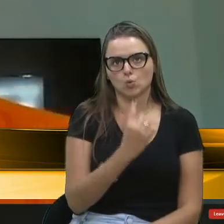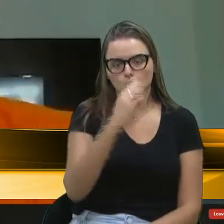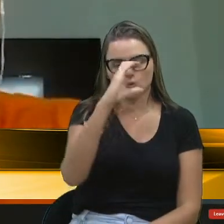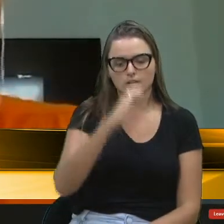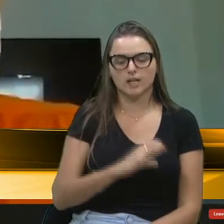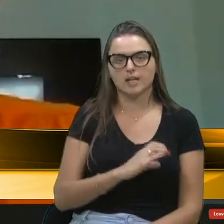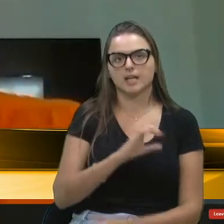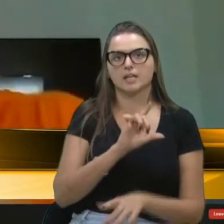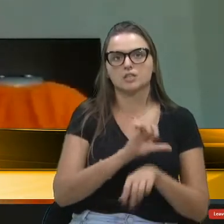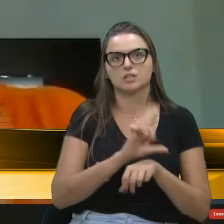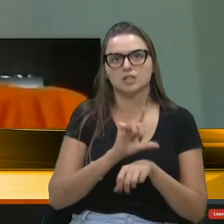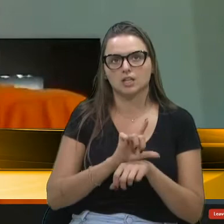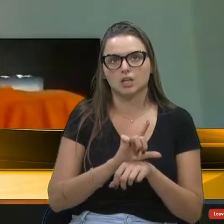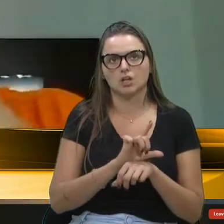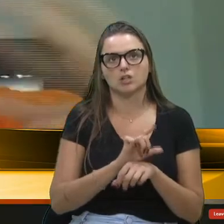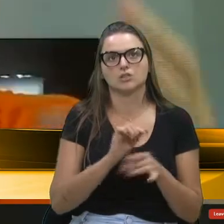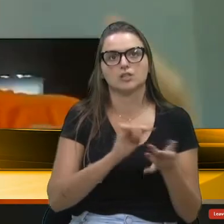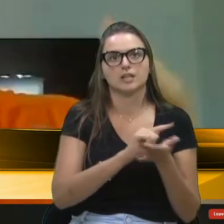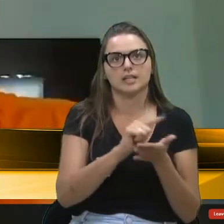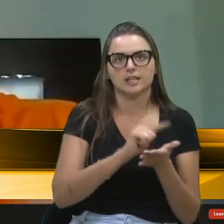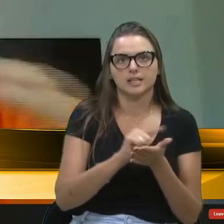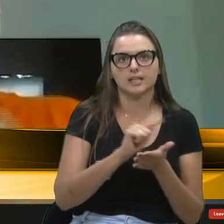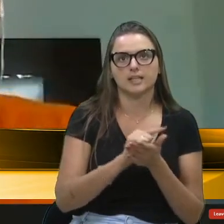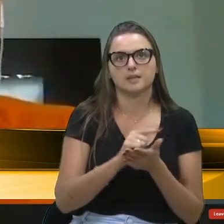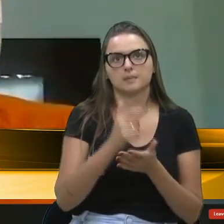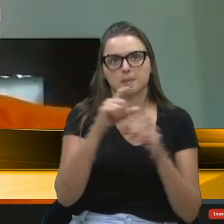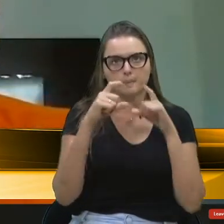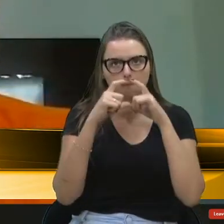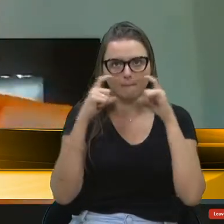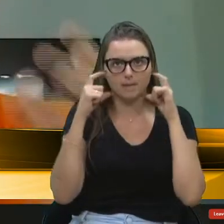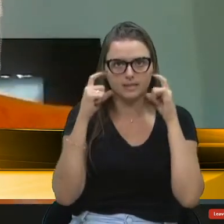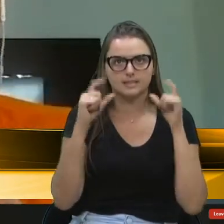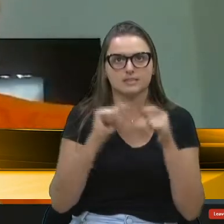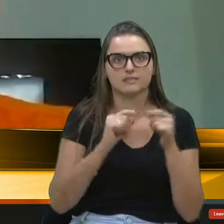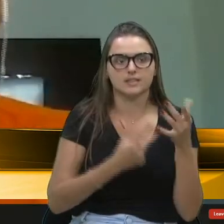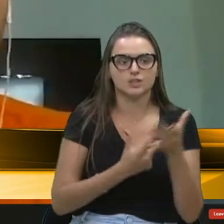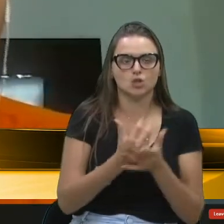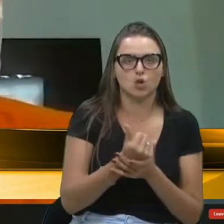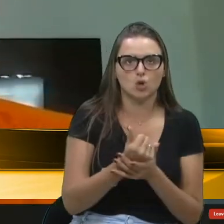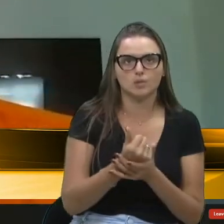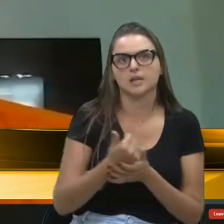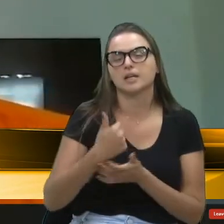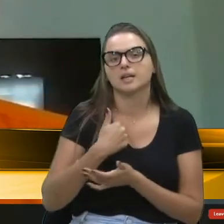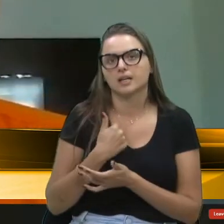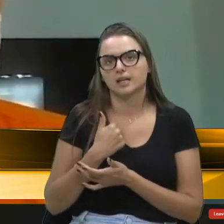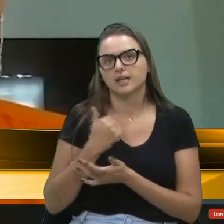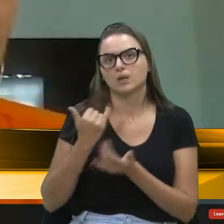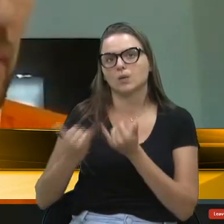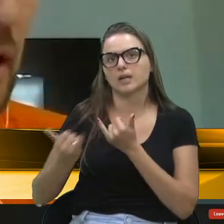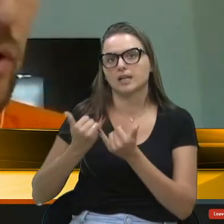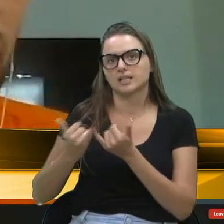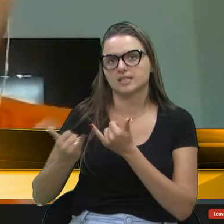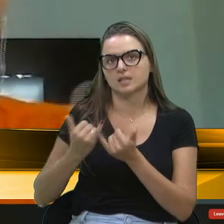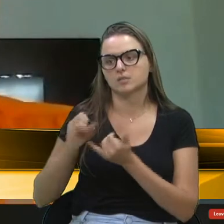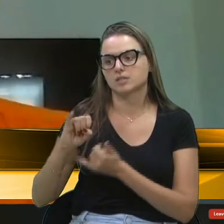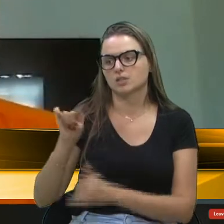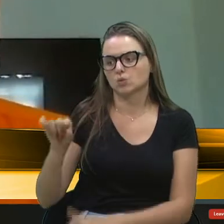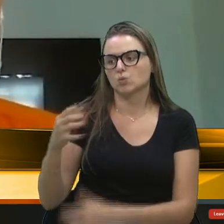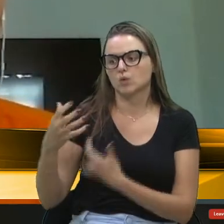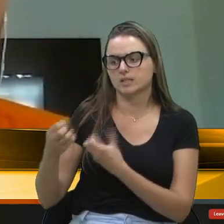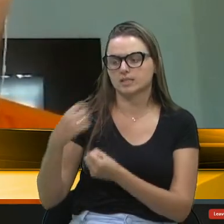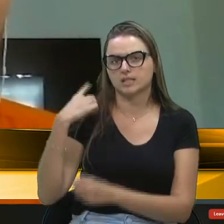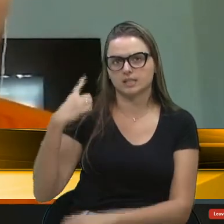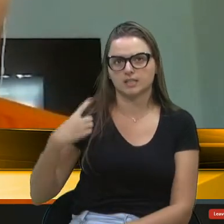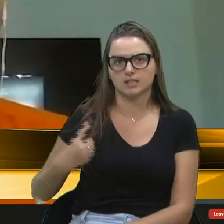por loja, entra passa o álcool, está de máscara, faço a compra. Eu vou dar um exemplo aqui, vereadora Denise, se tu me permite. Você que